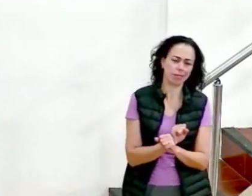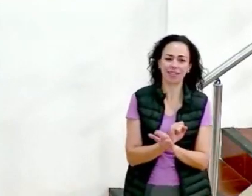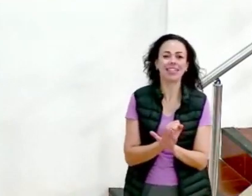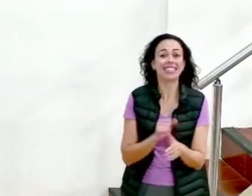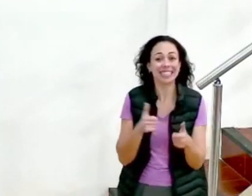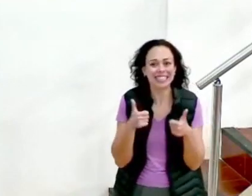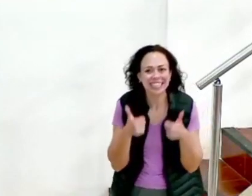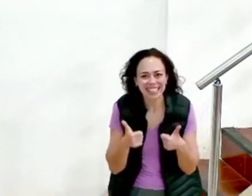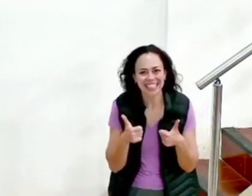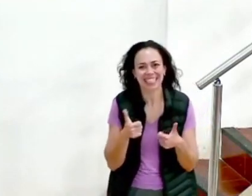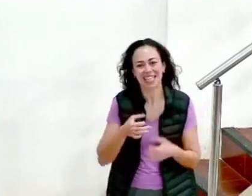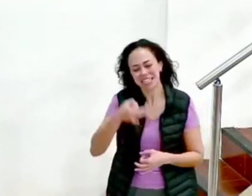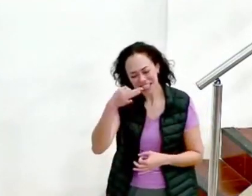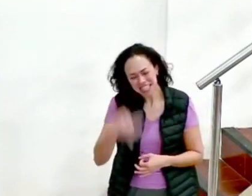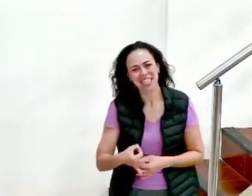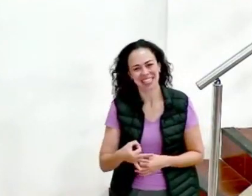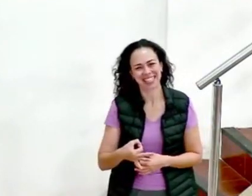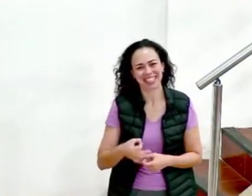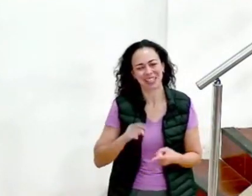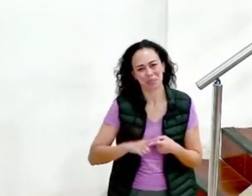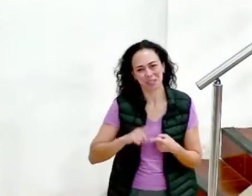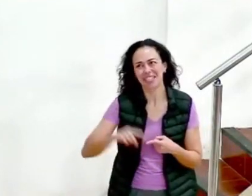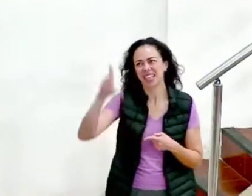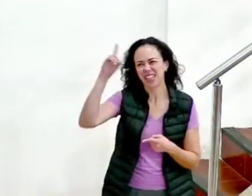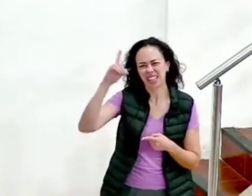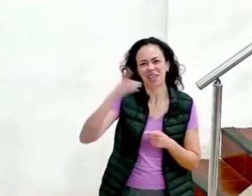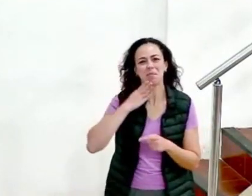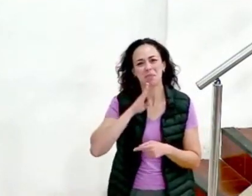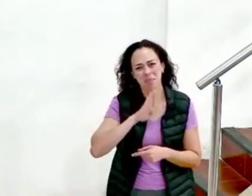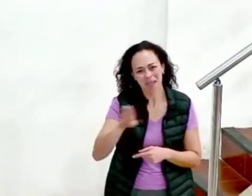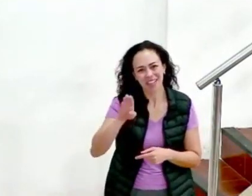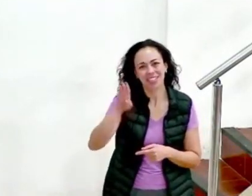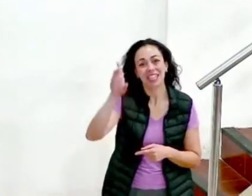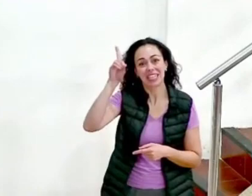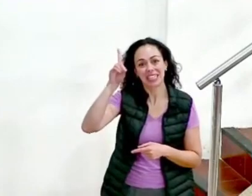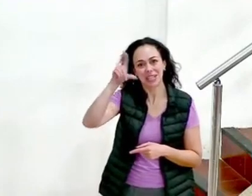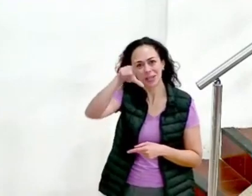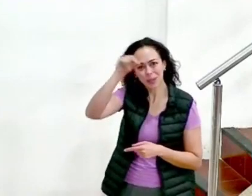Ele fez de você filho dEle.